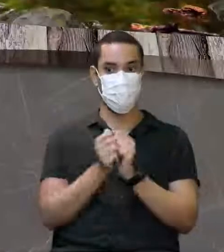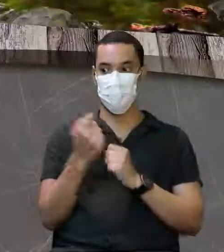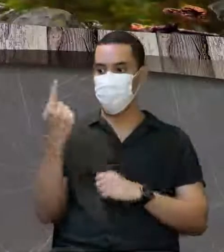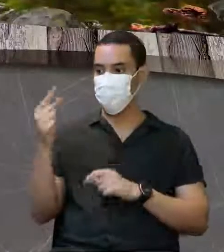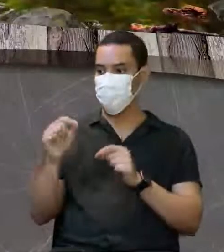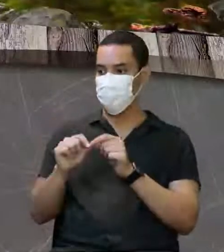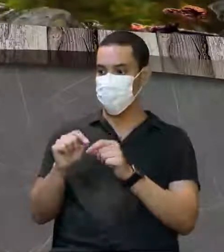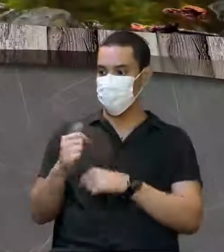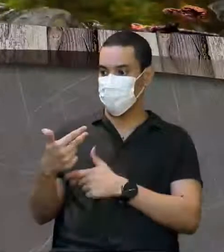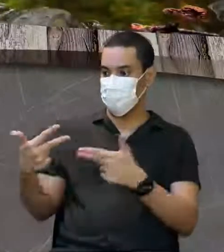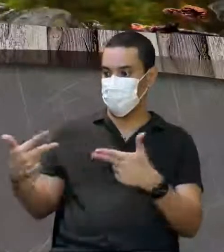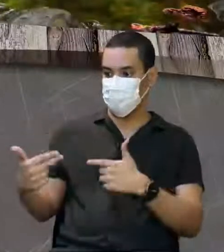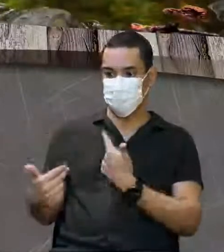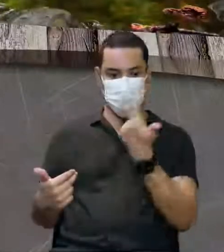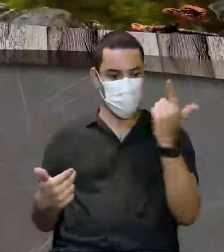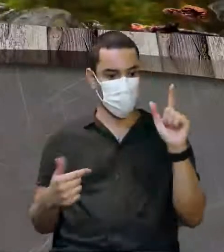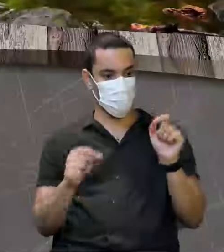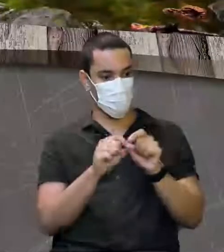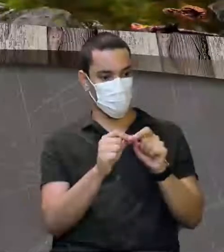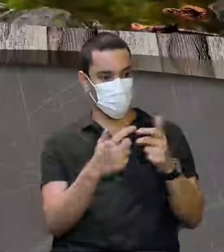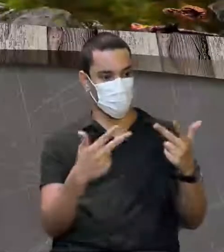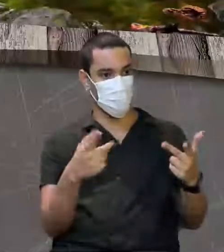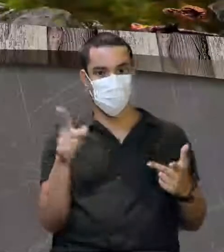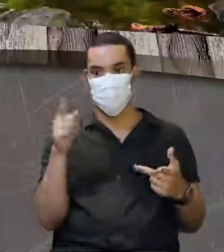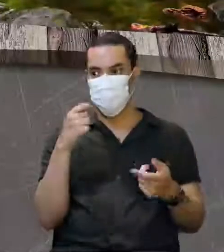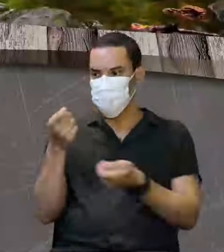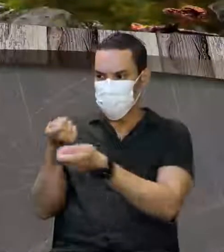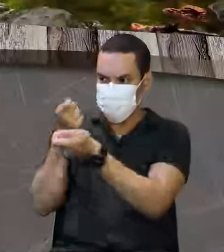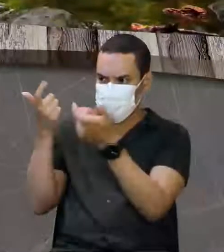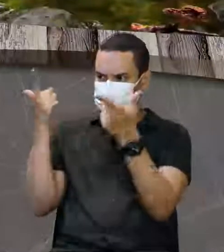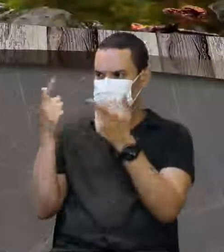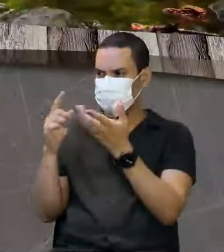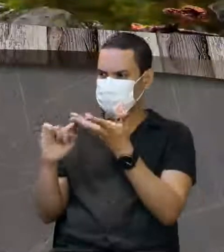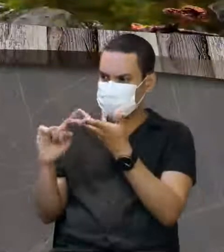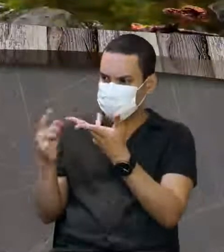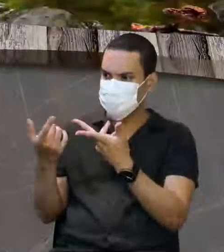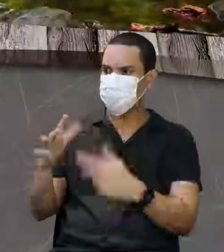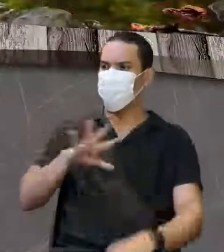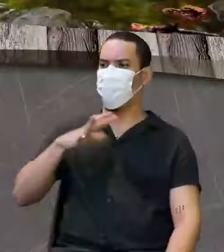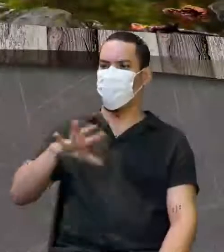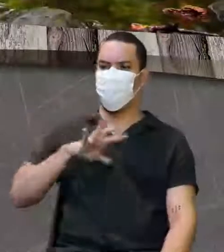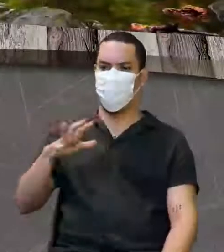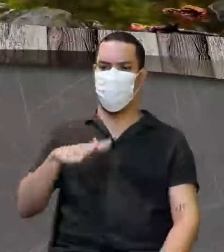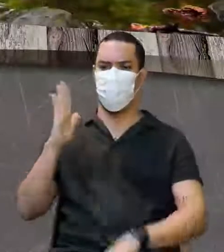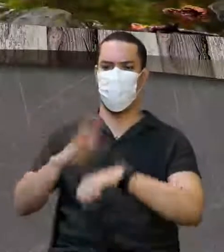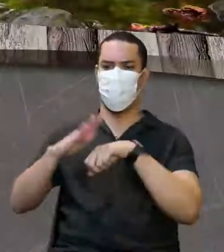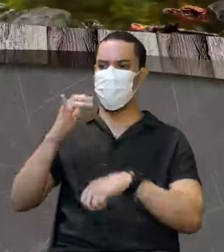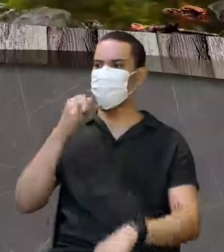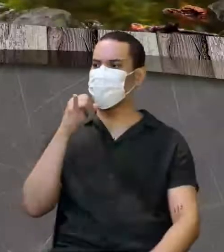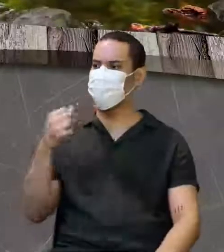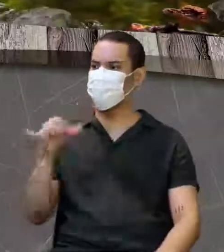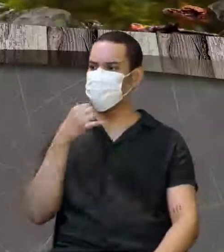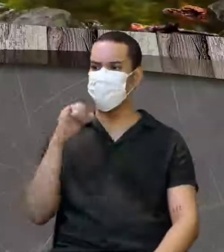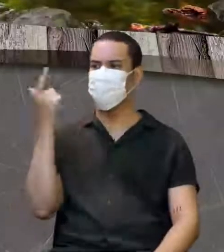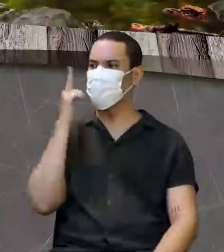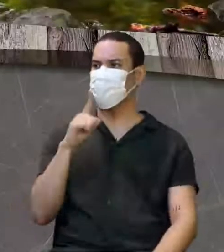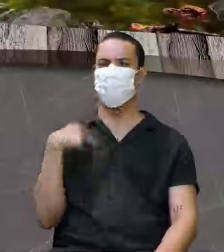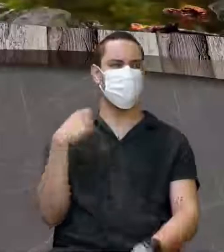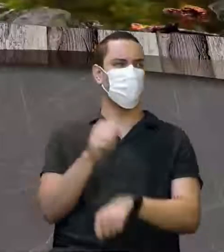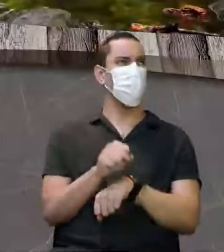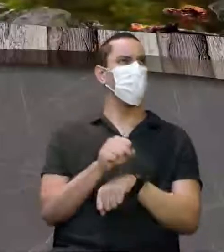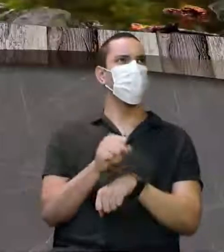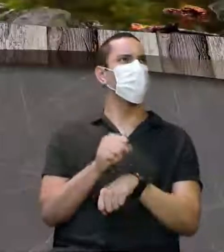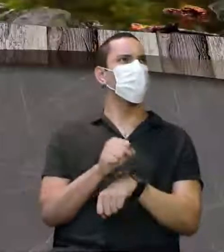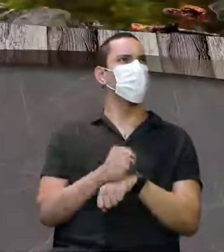fazer uma coisa, outro ia fazer outra coisa, um ia caçar. Aqueles que eram mais corajosos, tinham mais energia, não conseguiam ficar parado